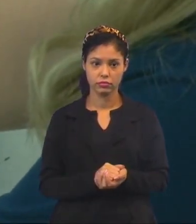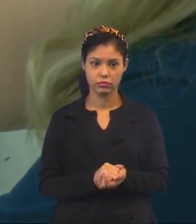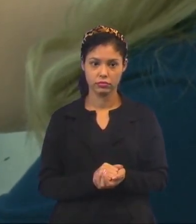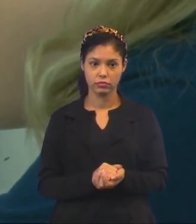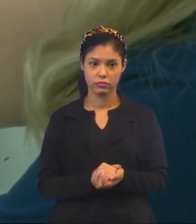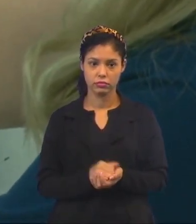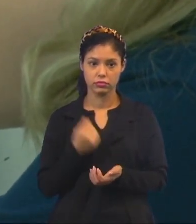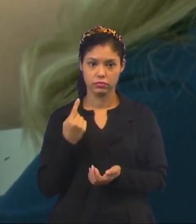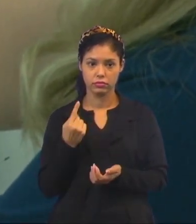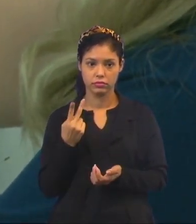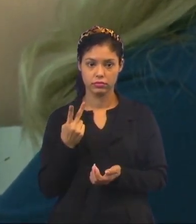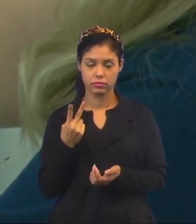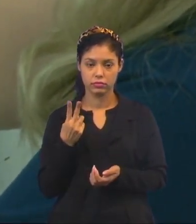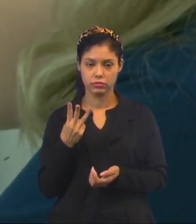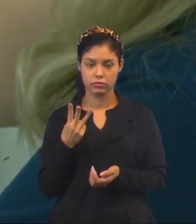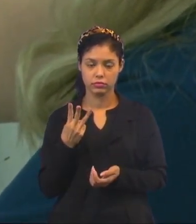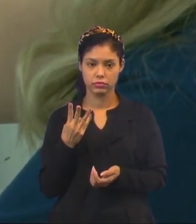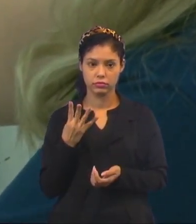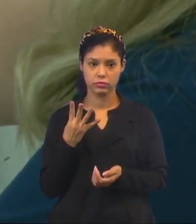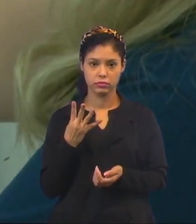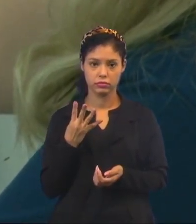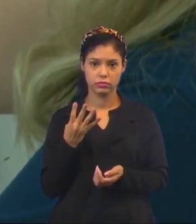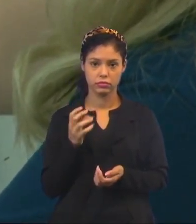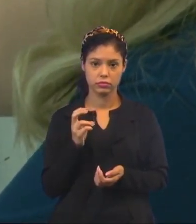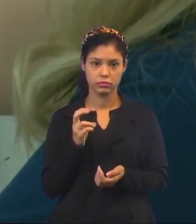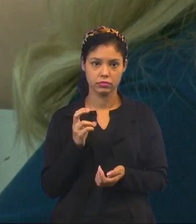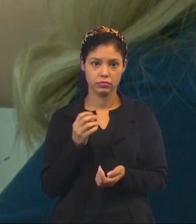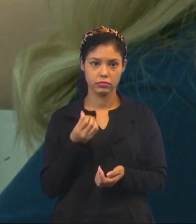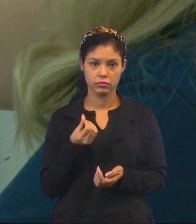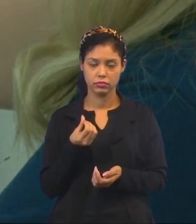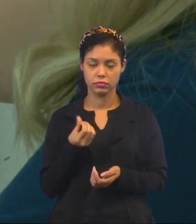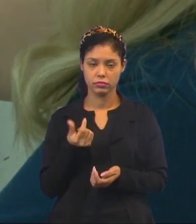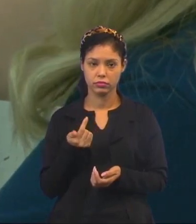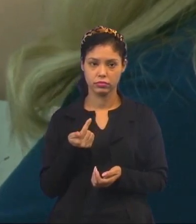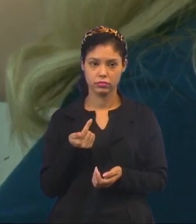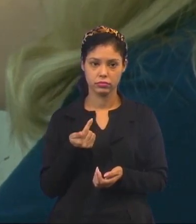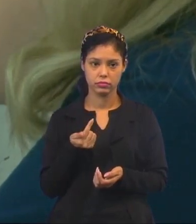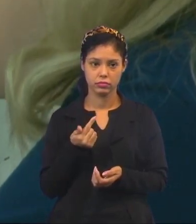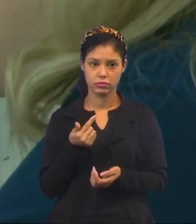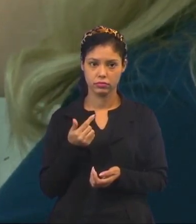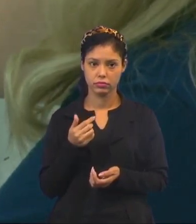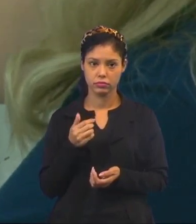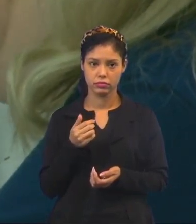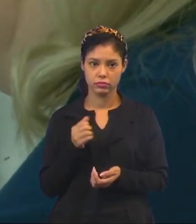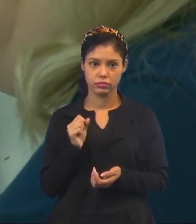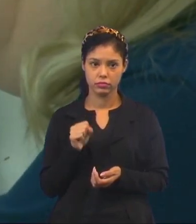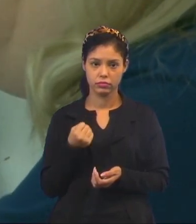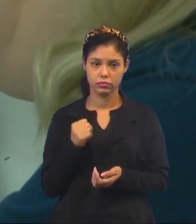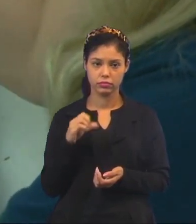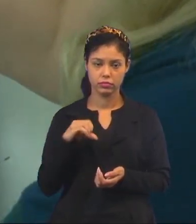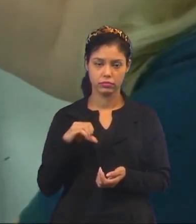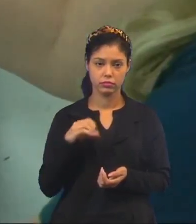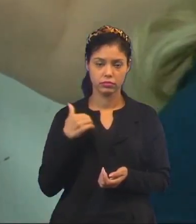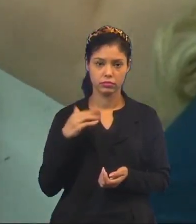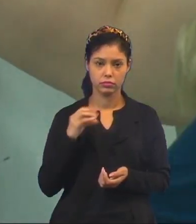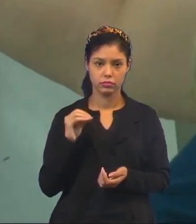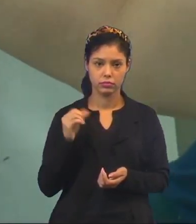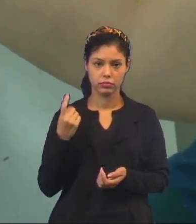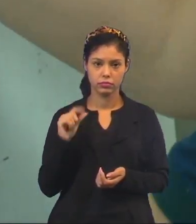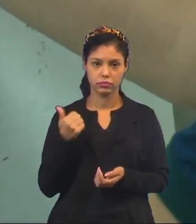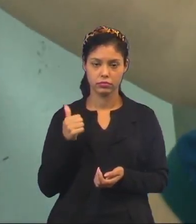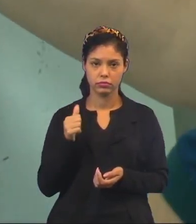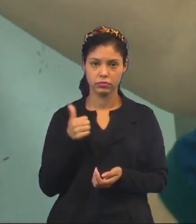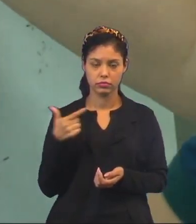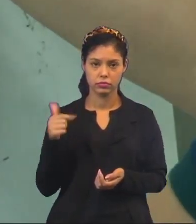Eu vou contar 1, 2, 3, 4, 5, 6, 7, 8, 9,